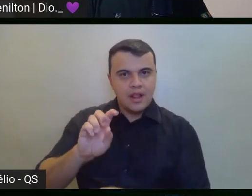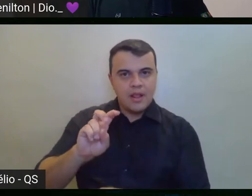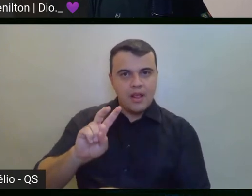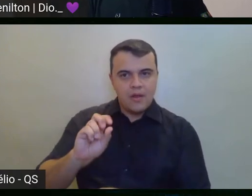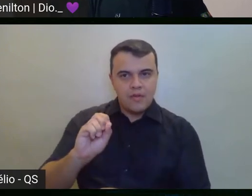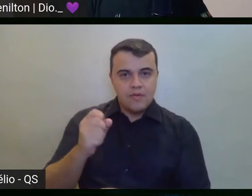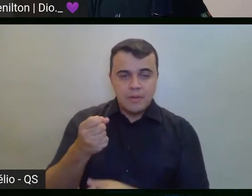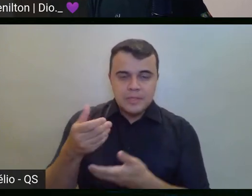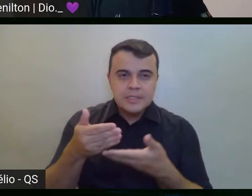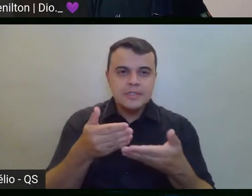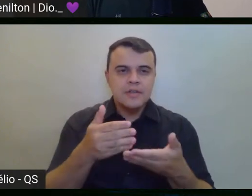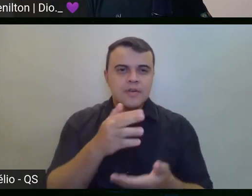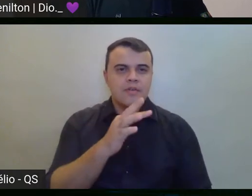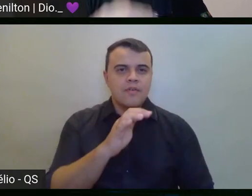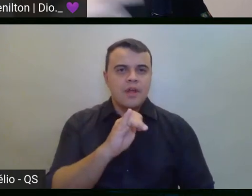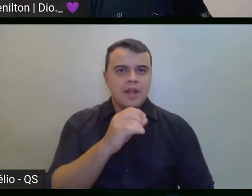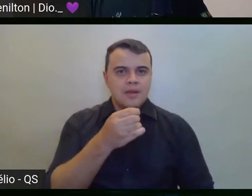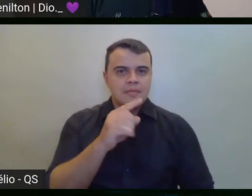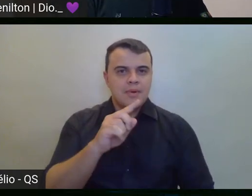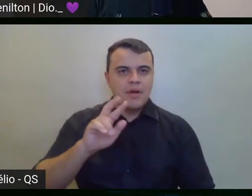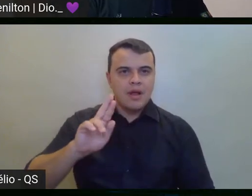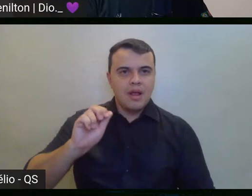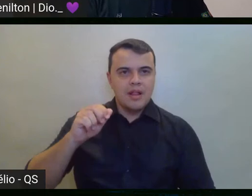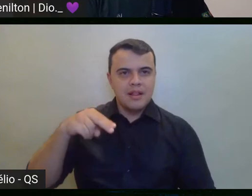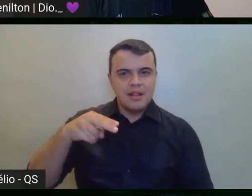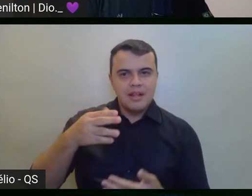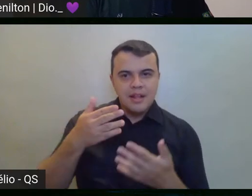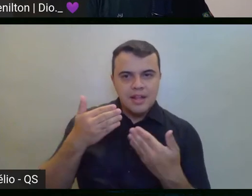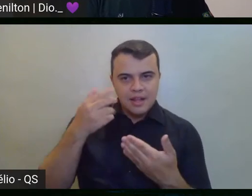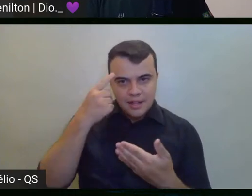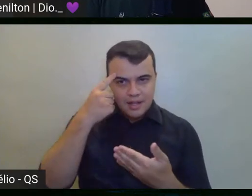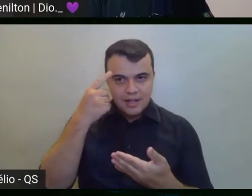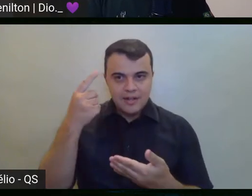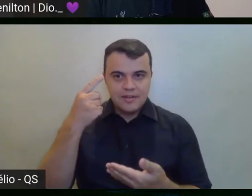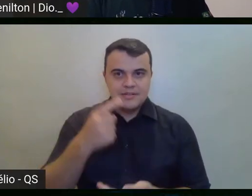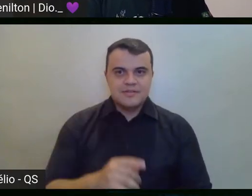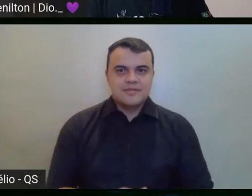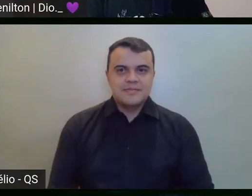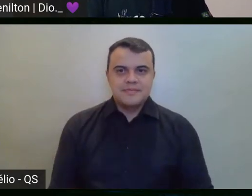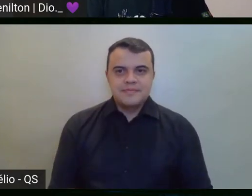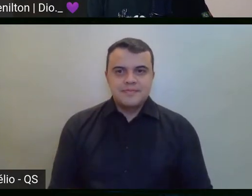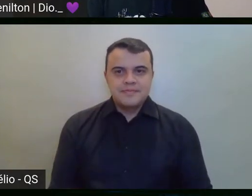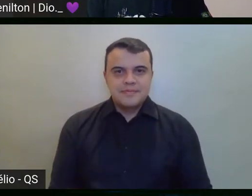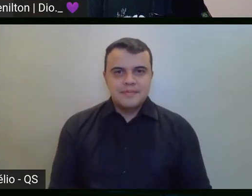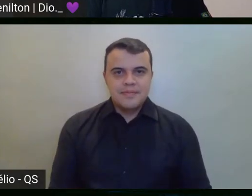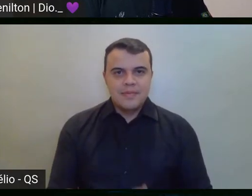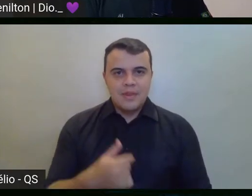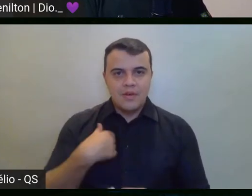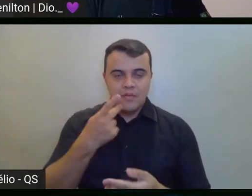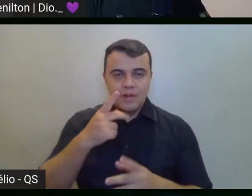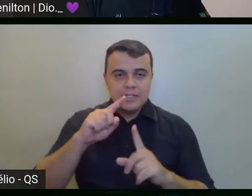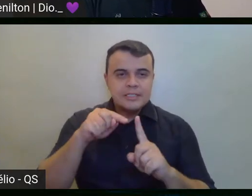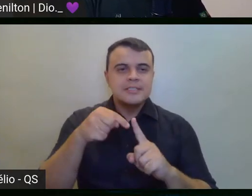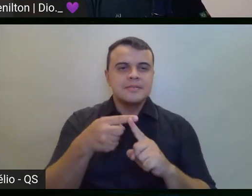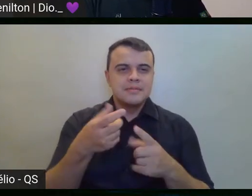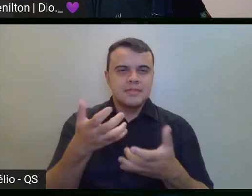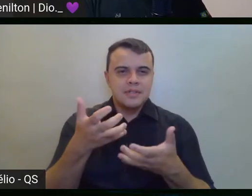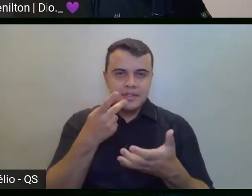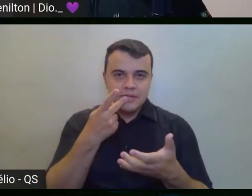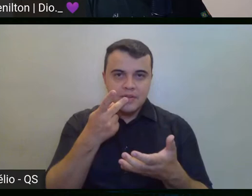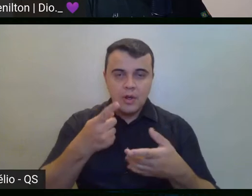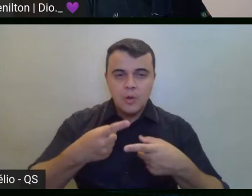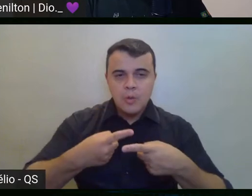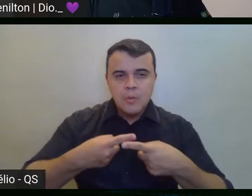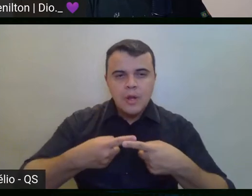fica à vontade aí Felipão e trocando uma ideia com a galera aí ia falar mais do que isso eu queria falar com a pessoa hoje do